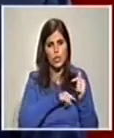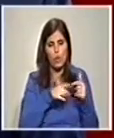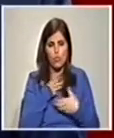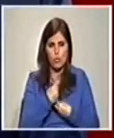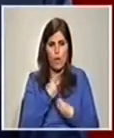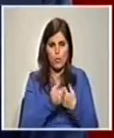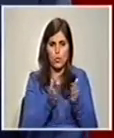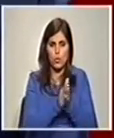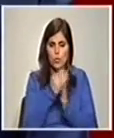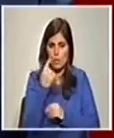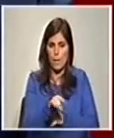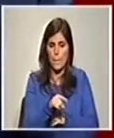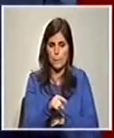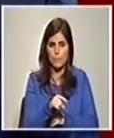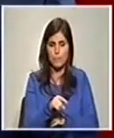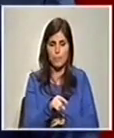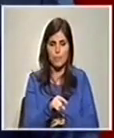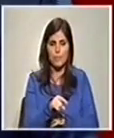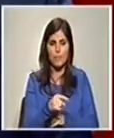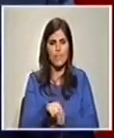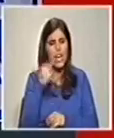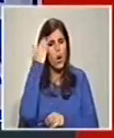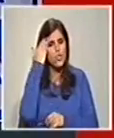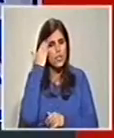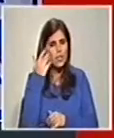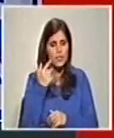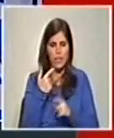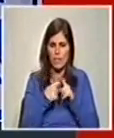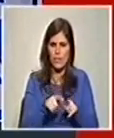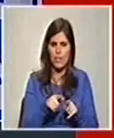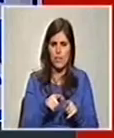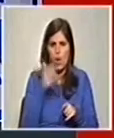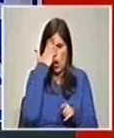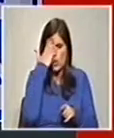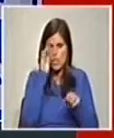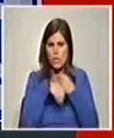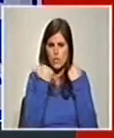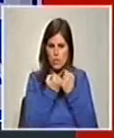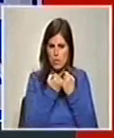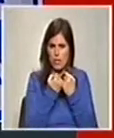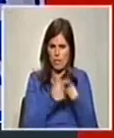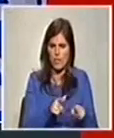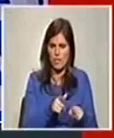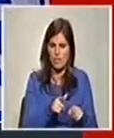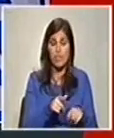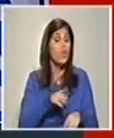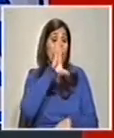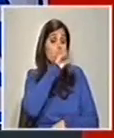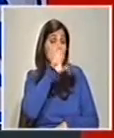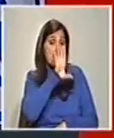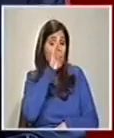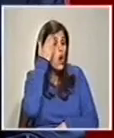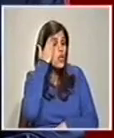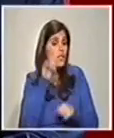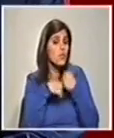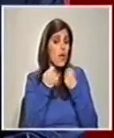gostaríamos que todos tivessem. E tem uma outra consciência social que as gerações anteriores não tinham tanto. Tem uma outra consciência social? Eu não sei se tem outra consciência